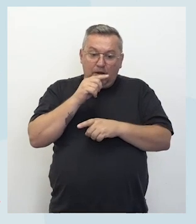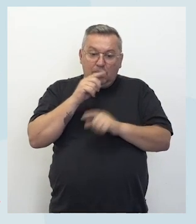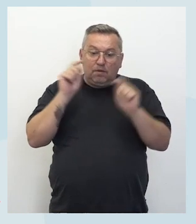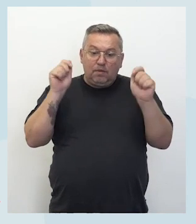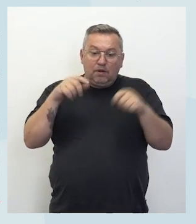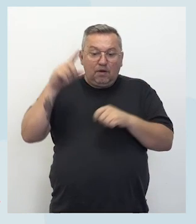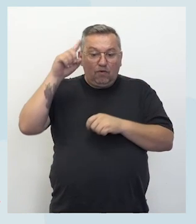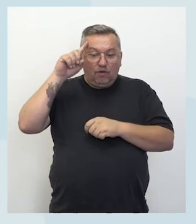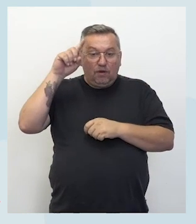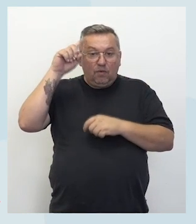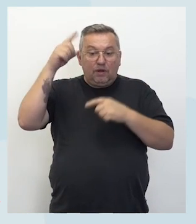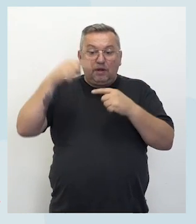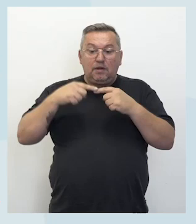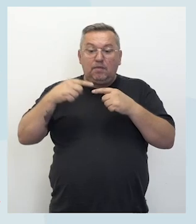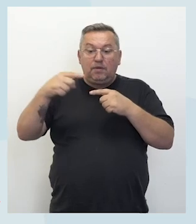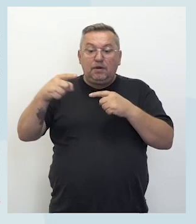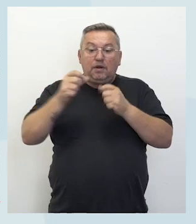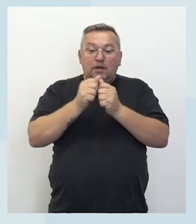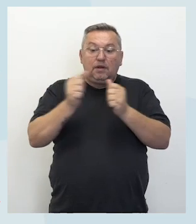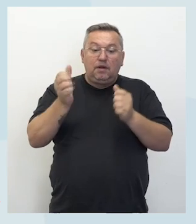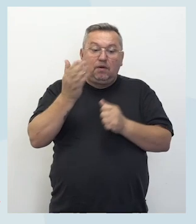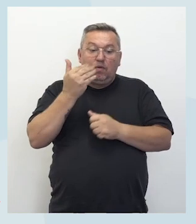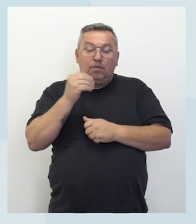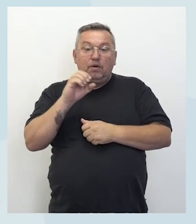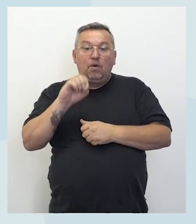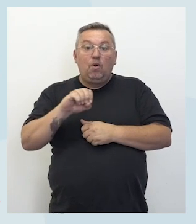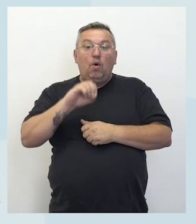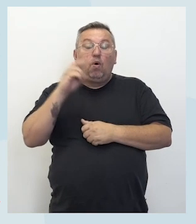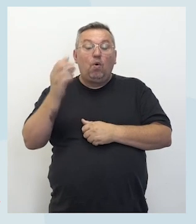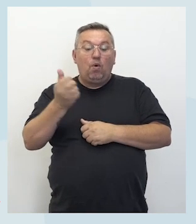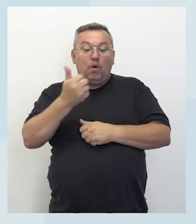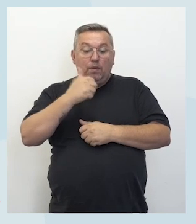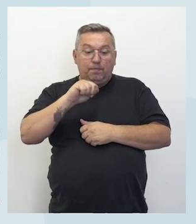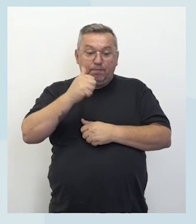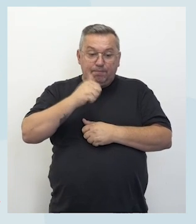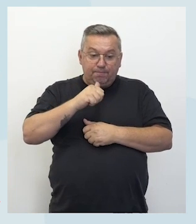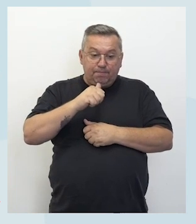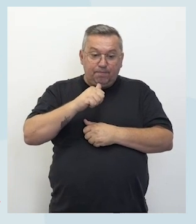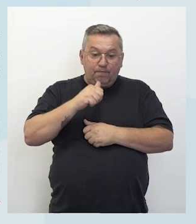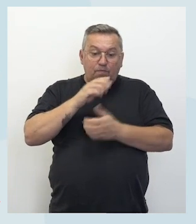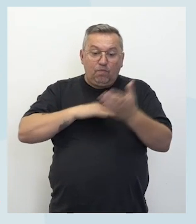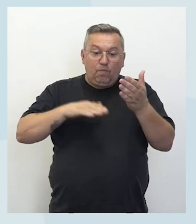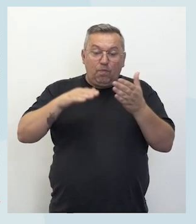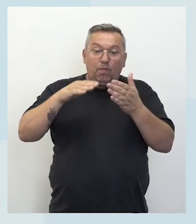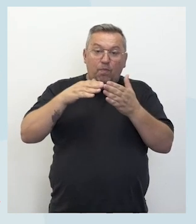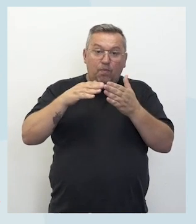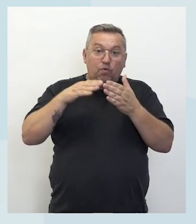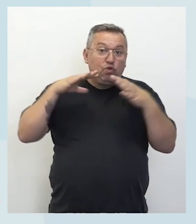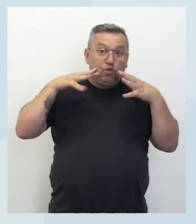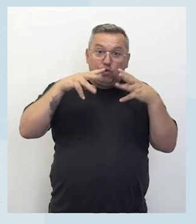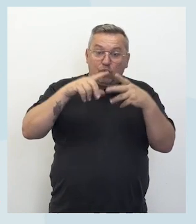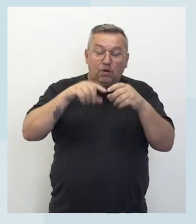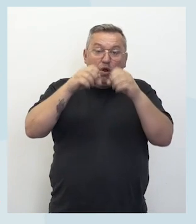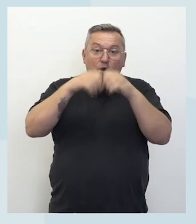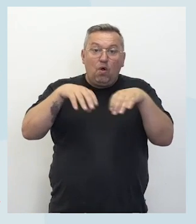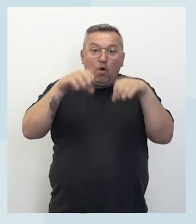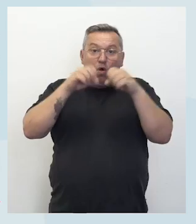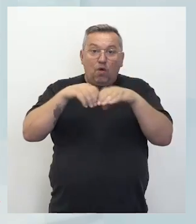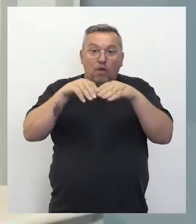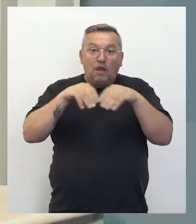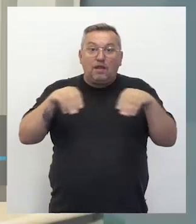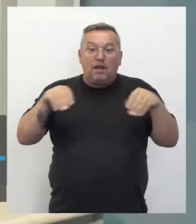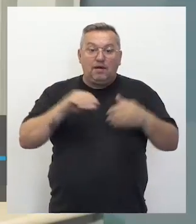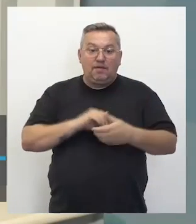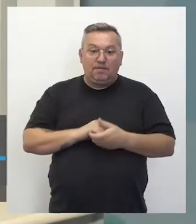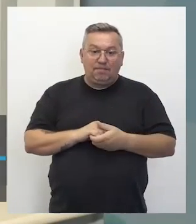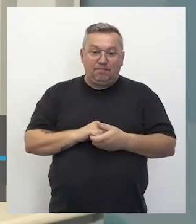água e podem passar dias ou até semanas sem comer ou beber. Todas as tartarugas botam ovos na terra.